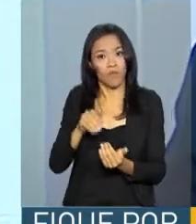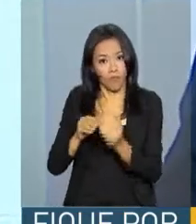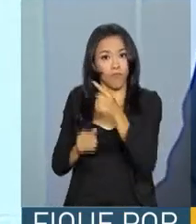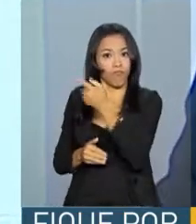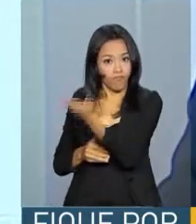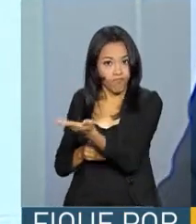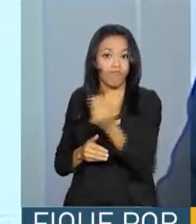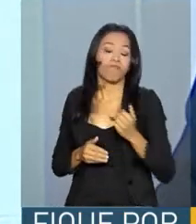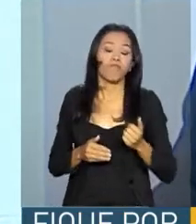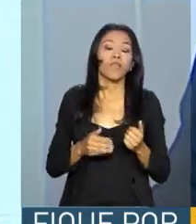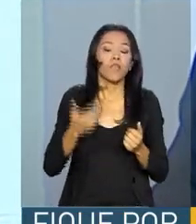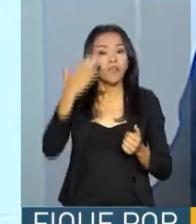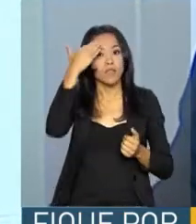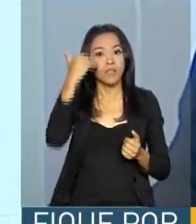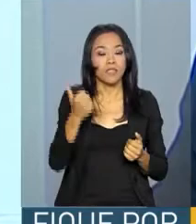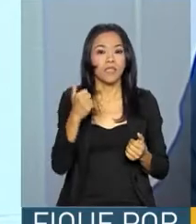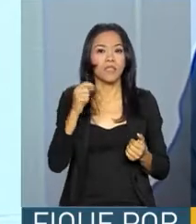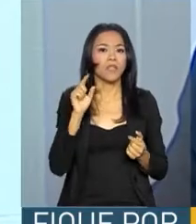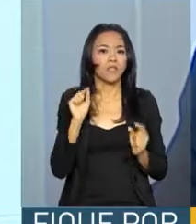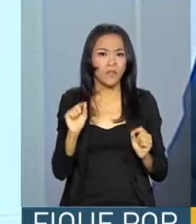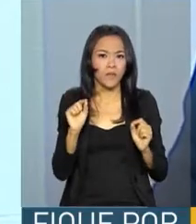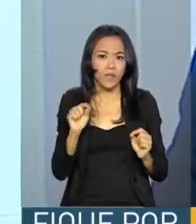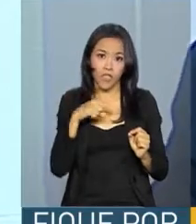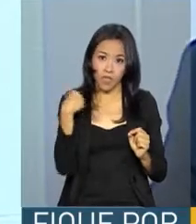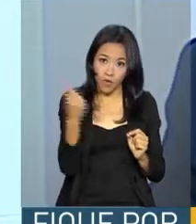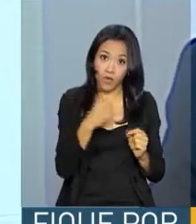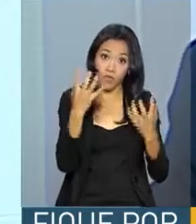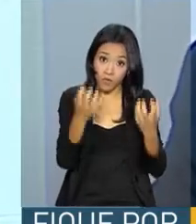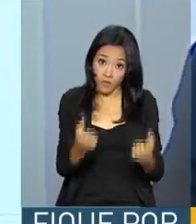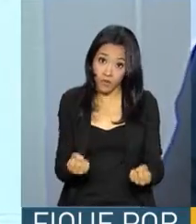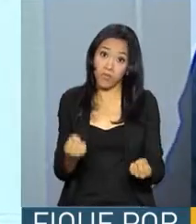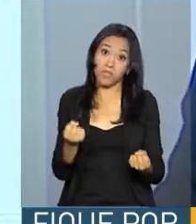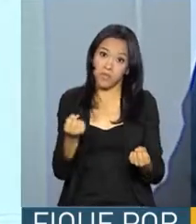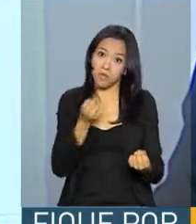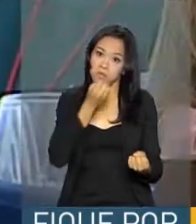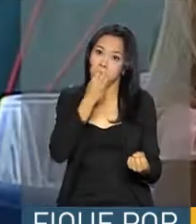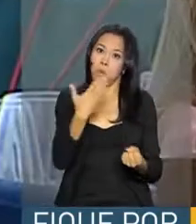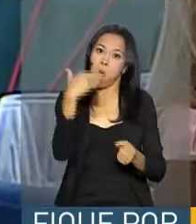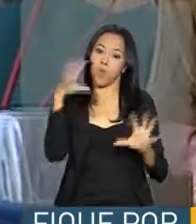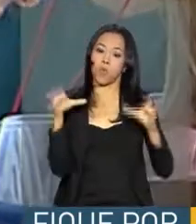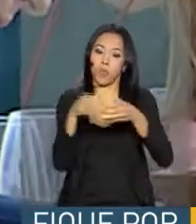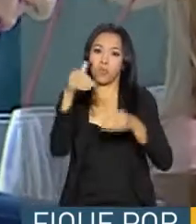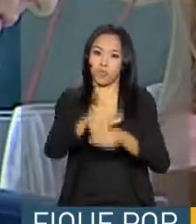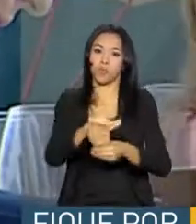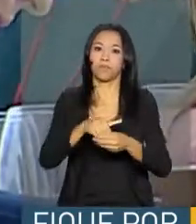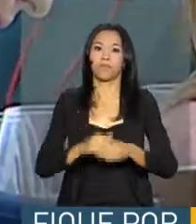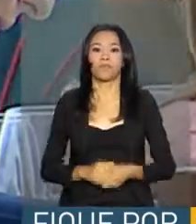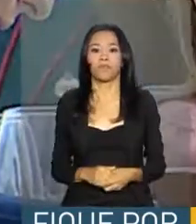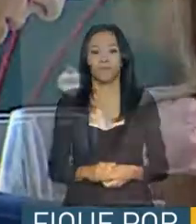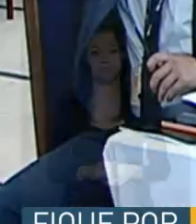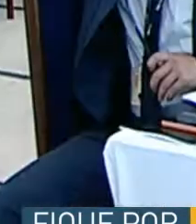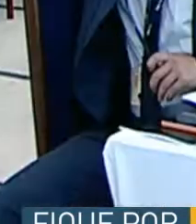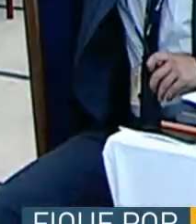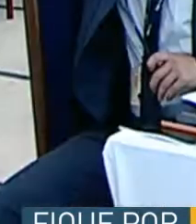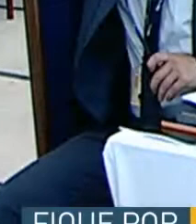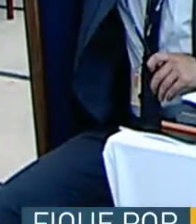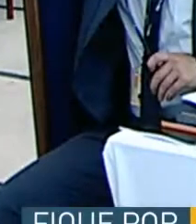mas reconheço que, na verdade, nós ainda seremos grandes eleitores. André Jubé, Valor Econômico.